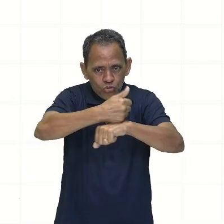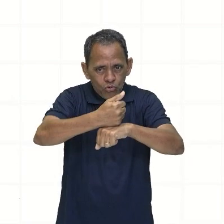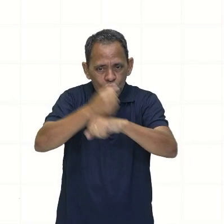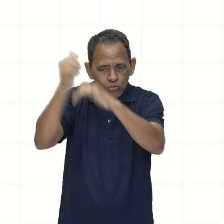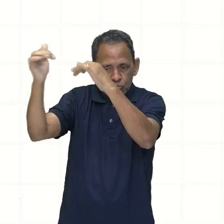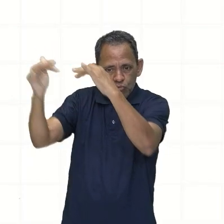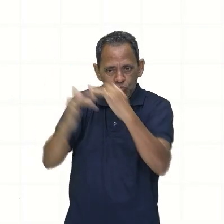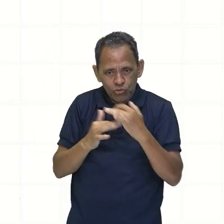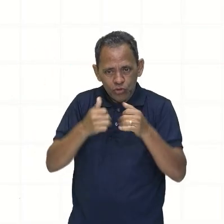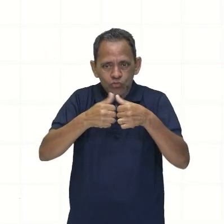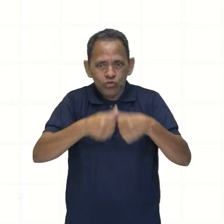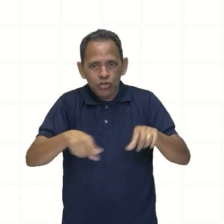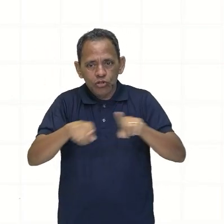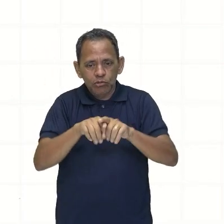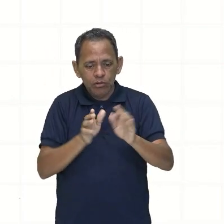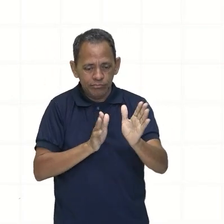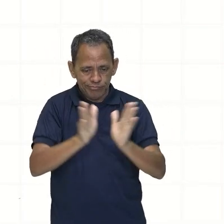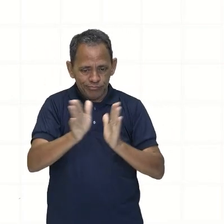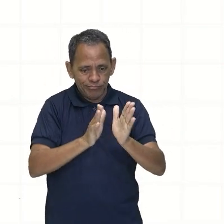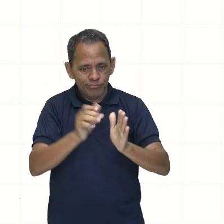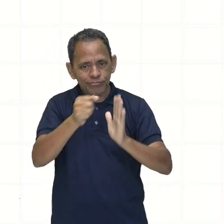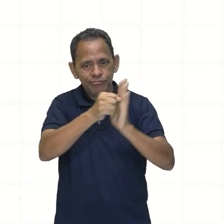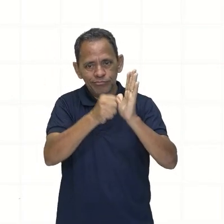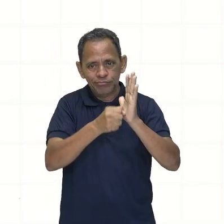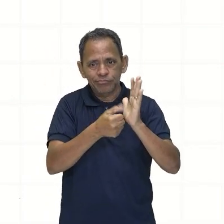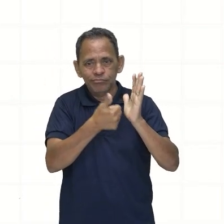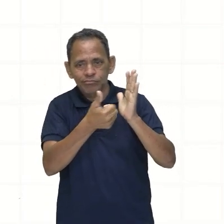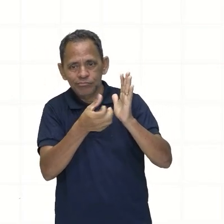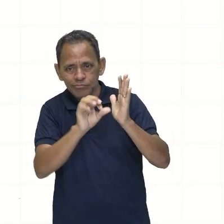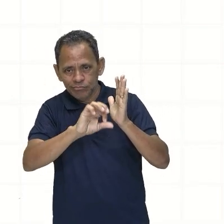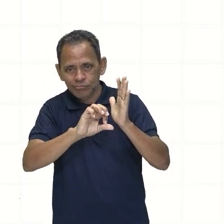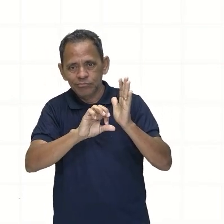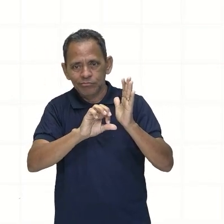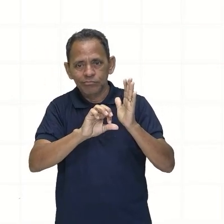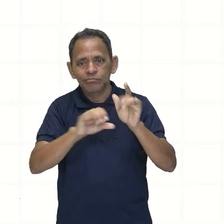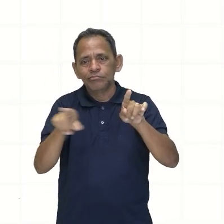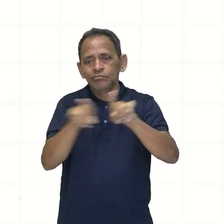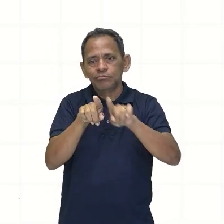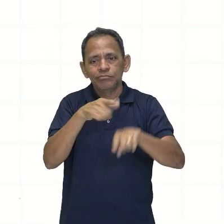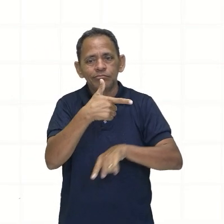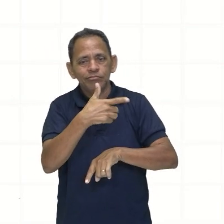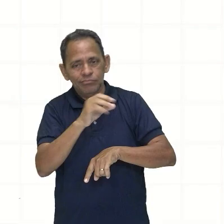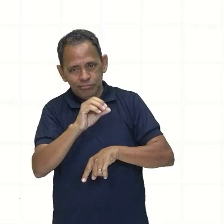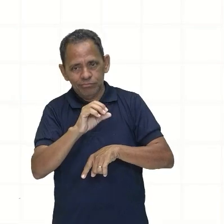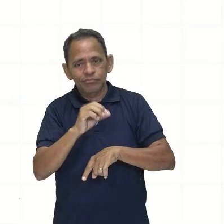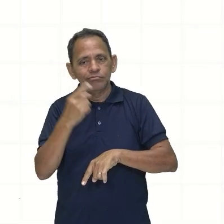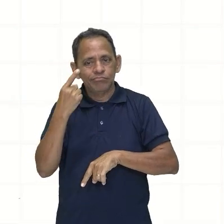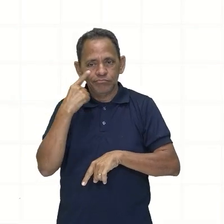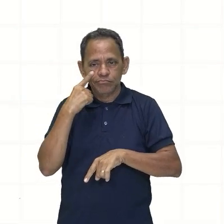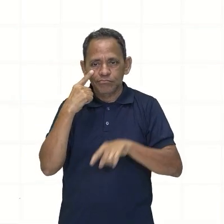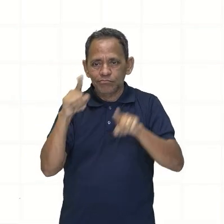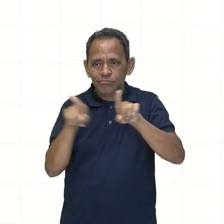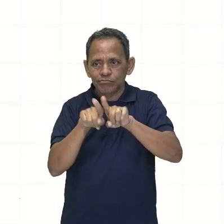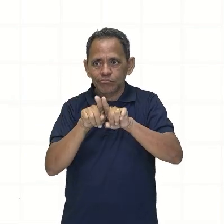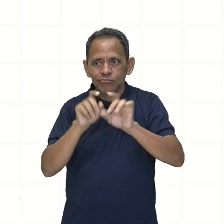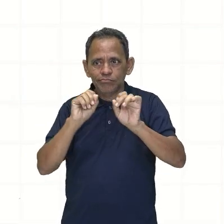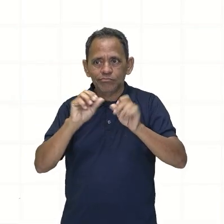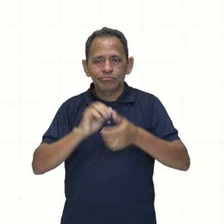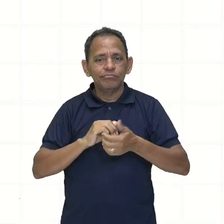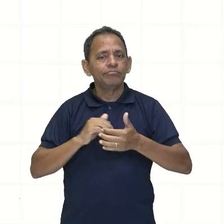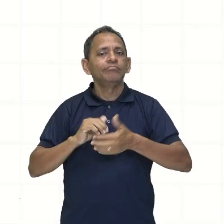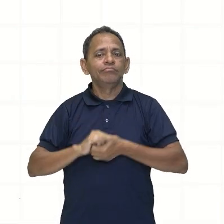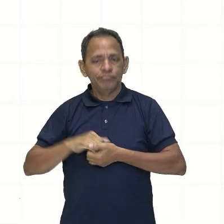brasileiro em meados do século XIX e também aqui do século XX, que a gente vai observar esse processo